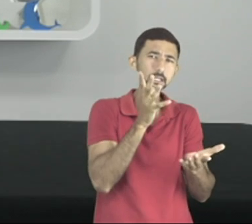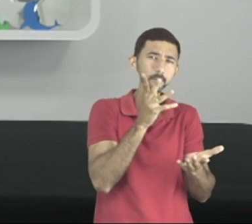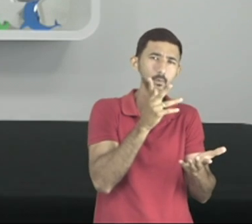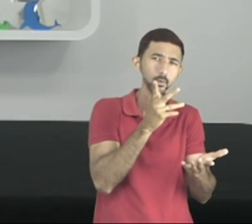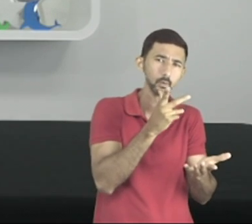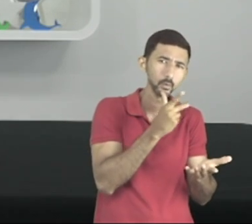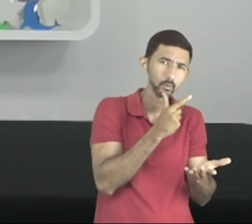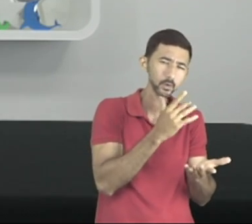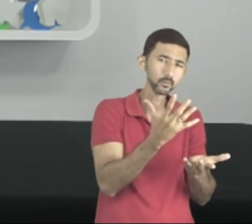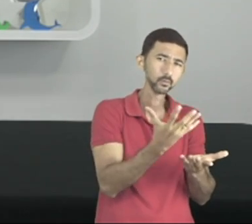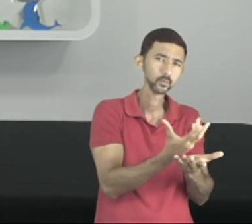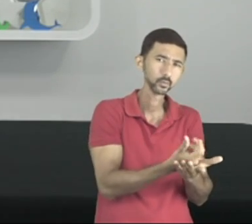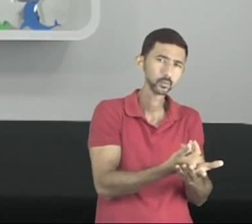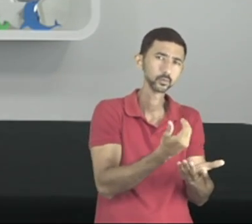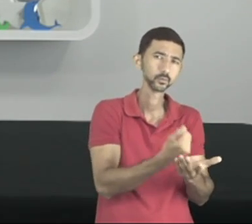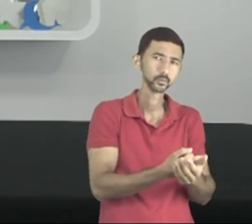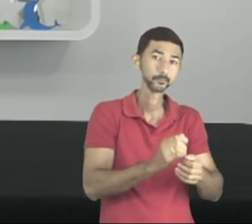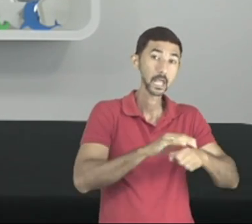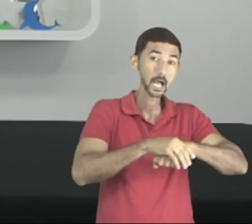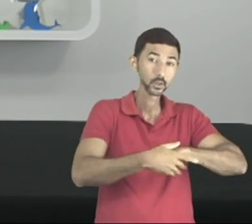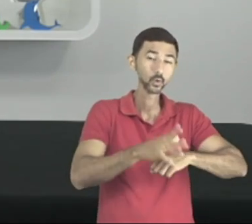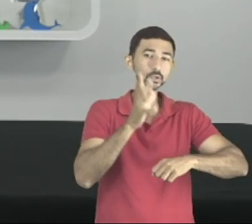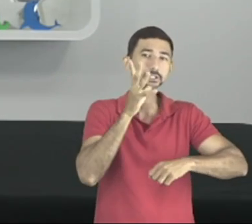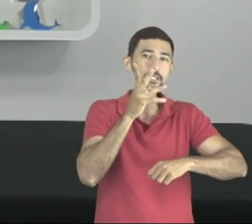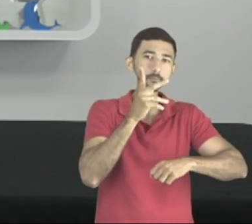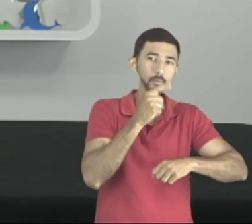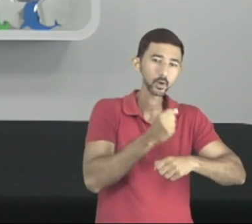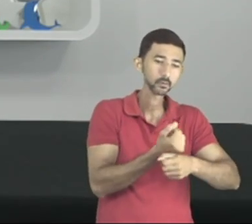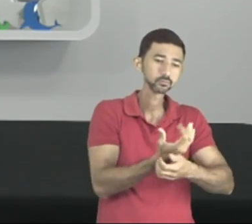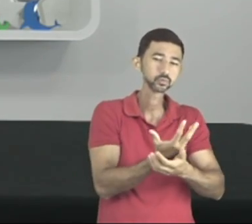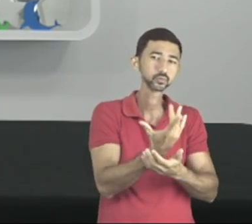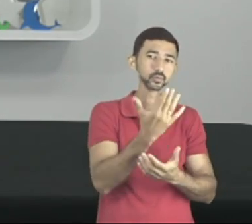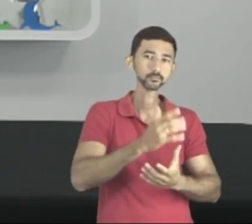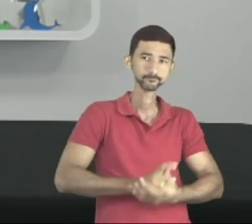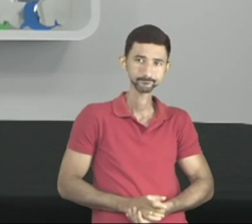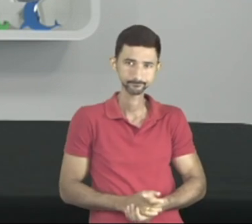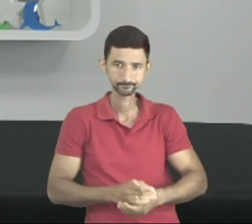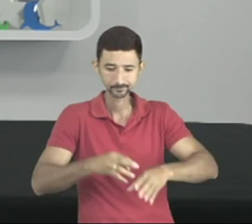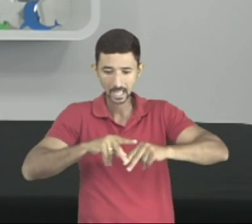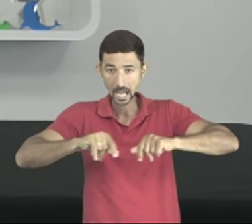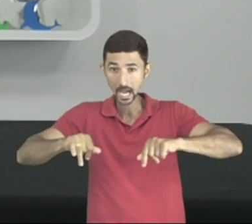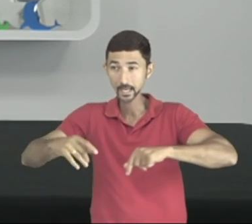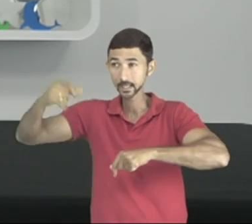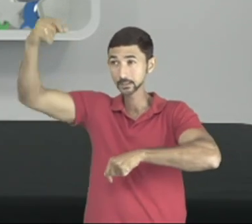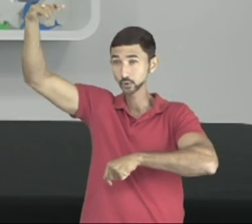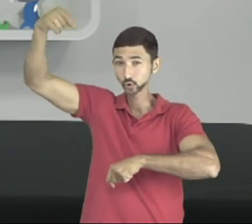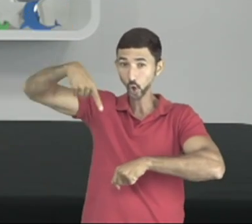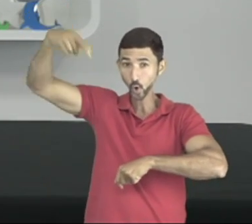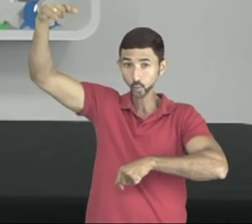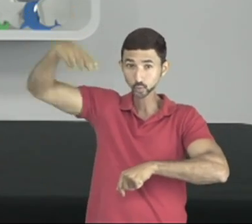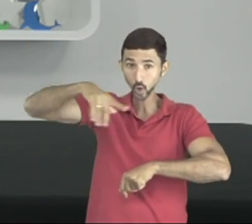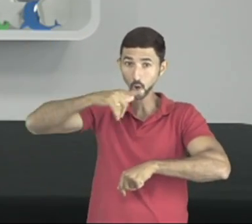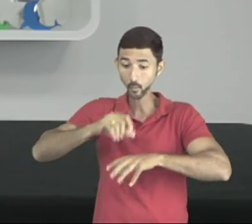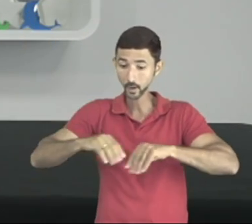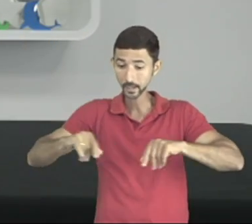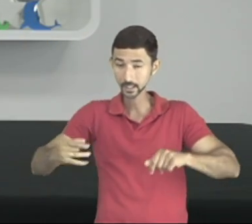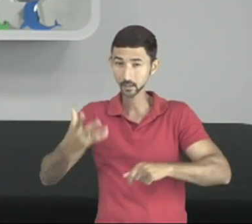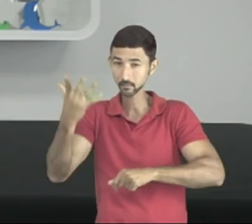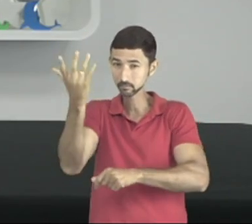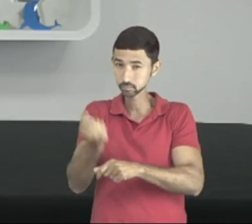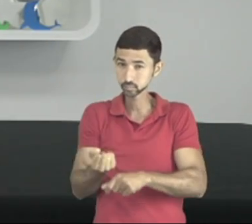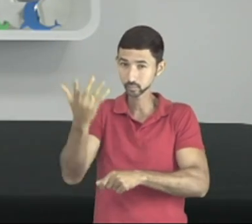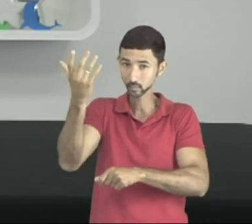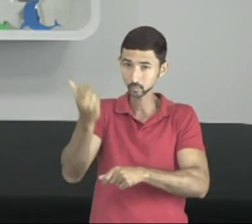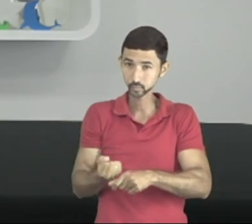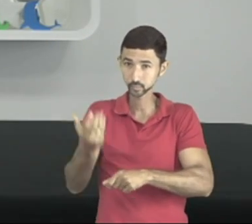o sol está a pique. Quem absorve calor mais rápido? A areia. A areia está mais quente. Então a água que